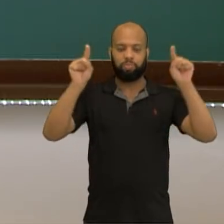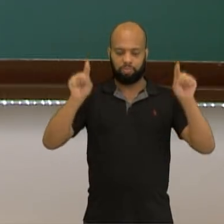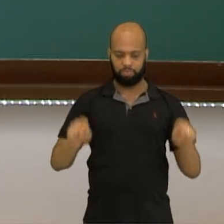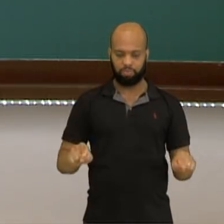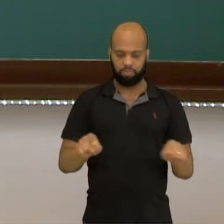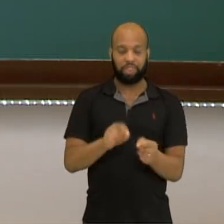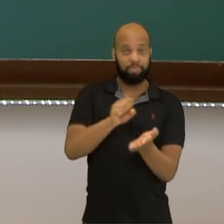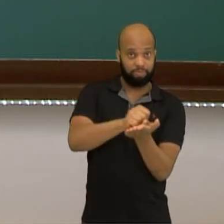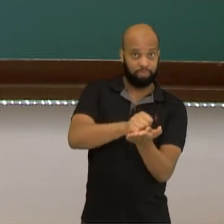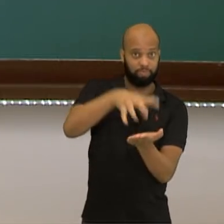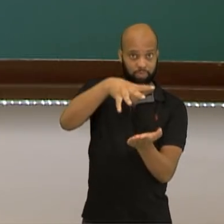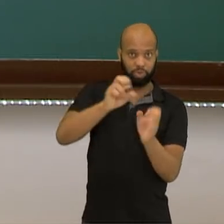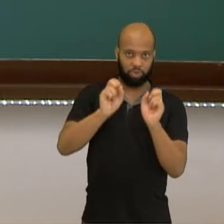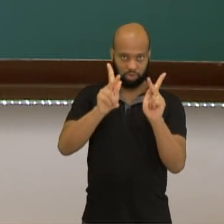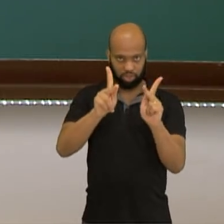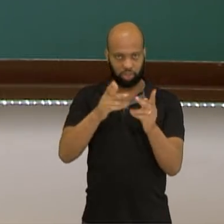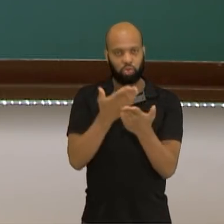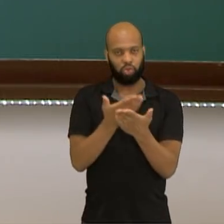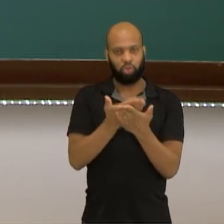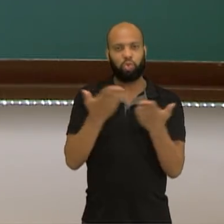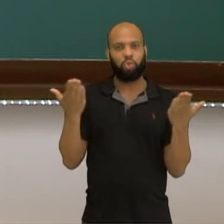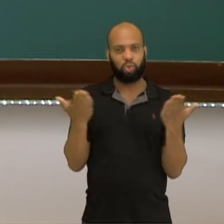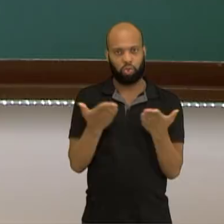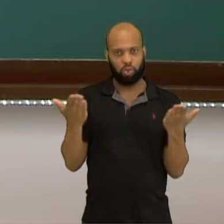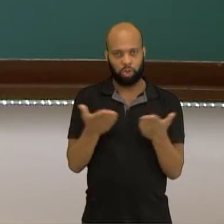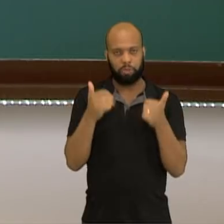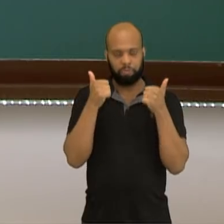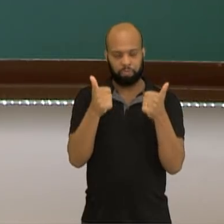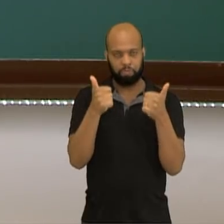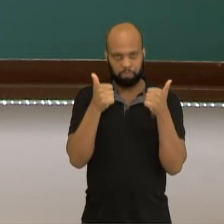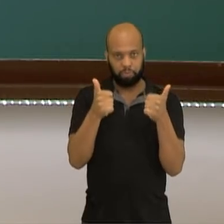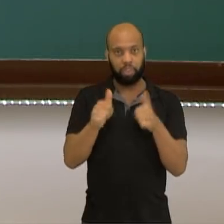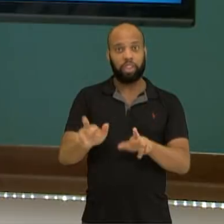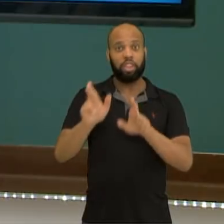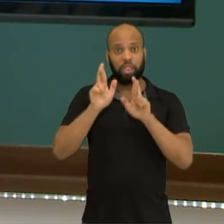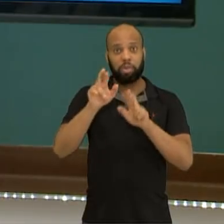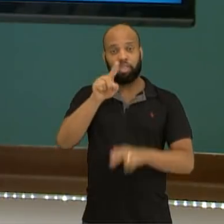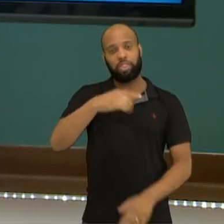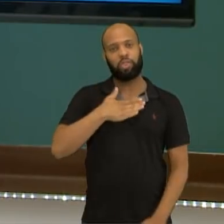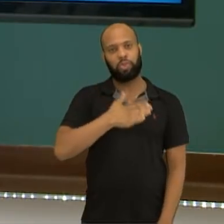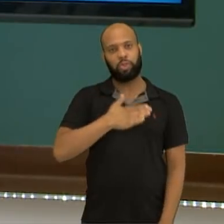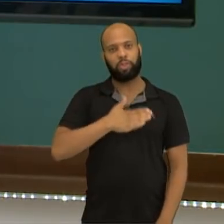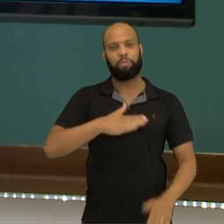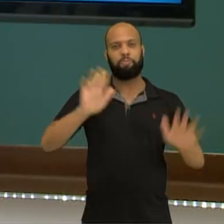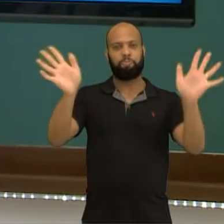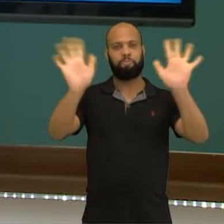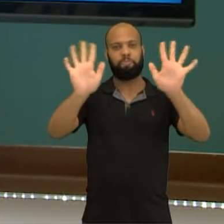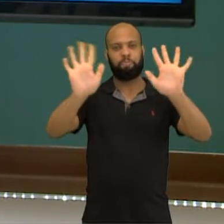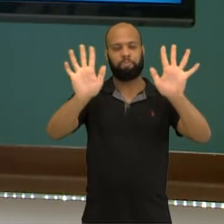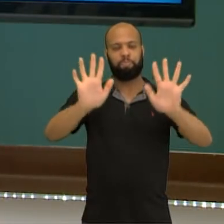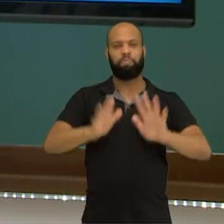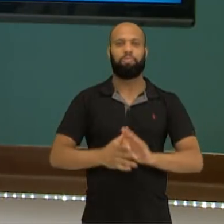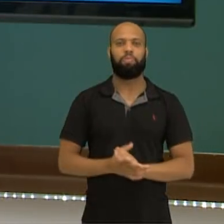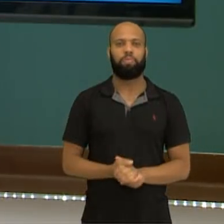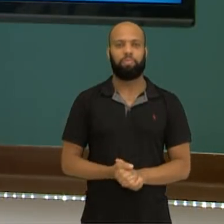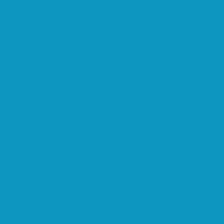figura geométrica quadrado. Não foi isso que a gente viu? Muito bem. Espero que tenham gostado e um até breve.